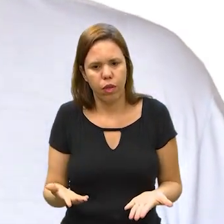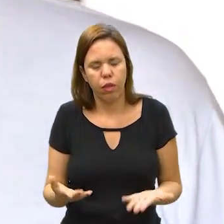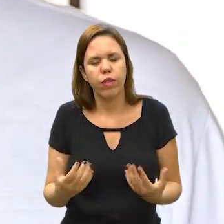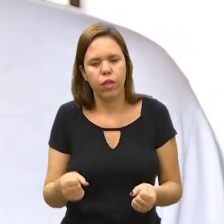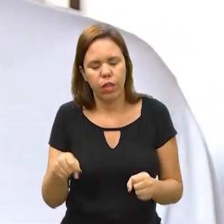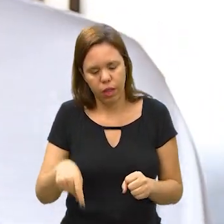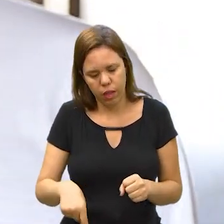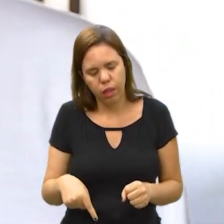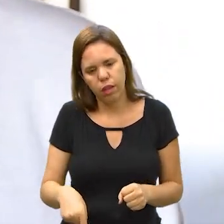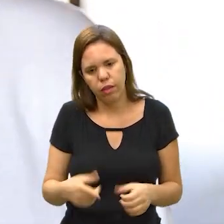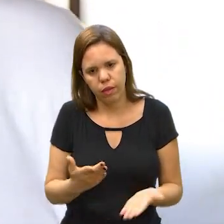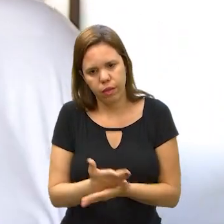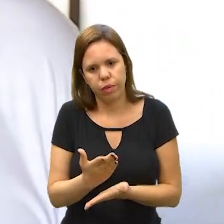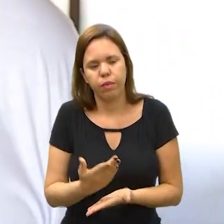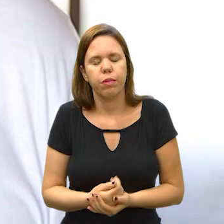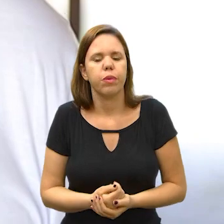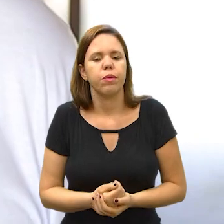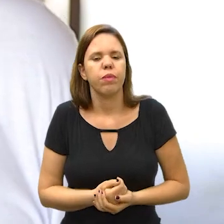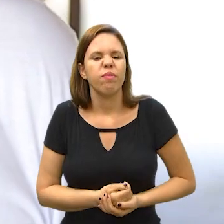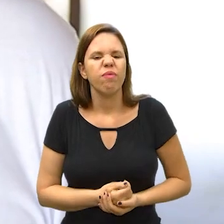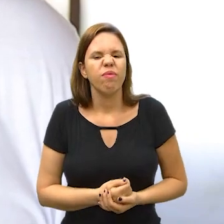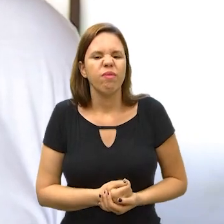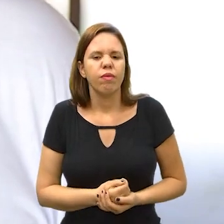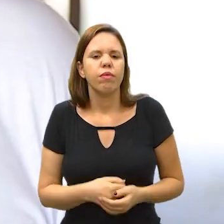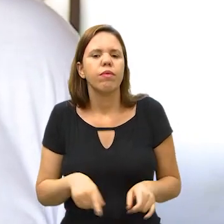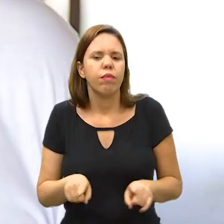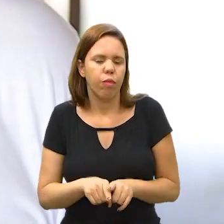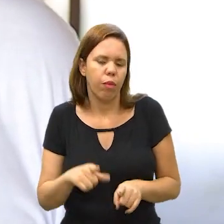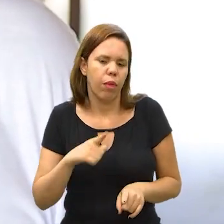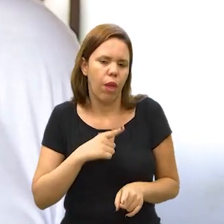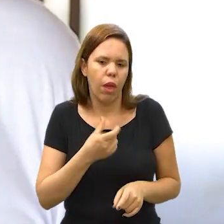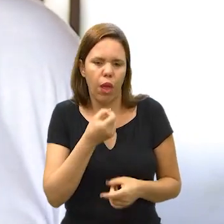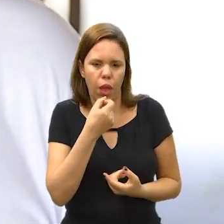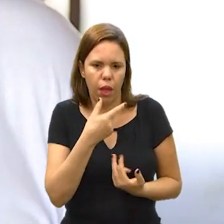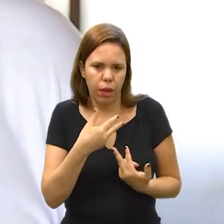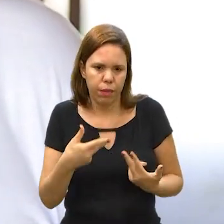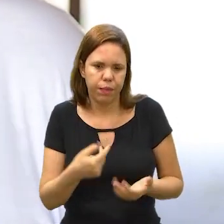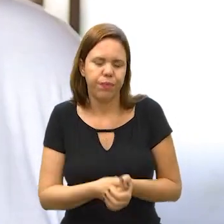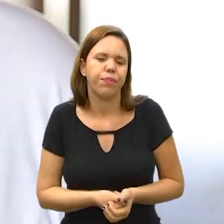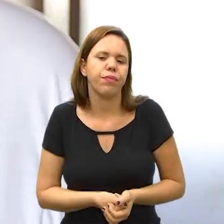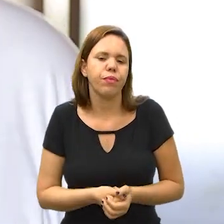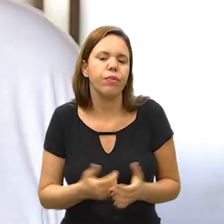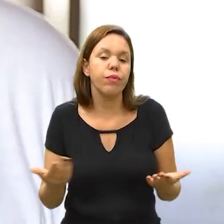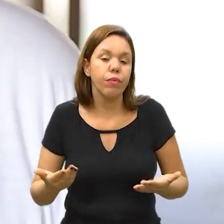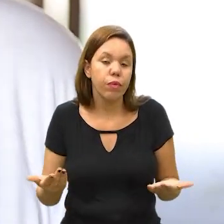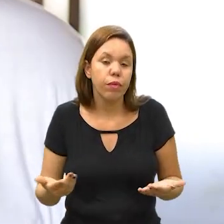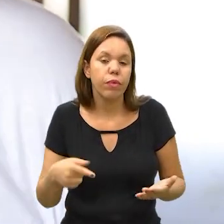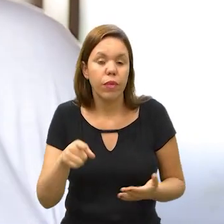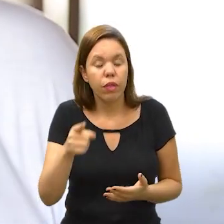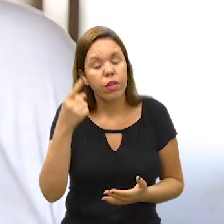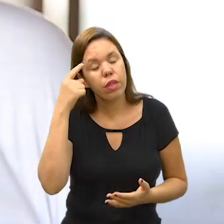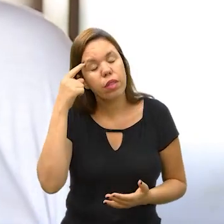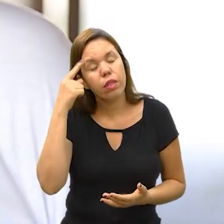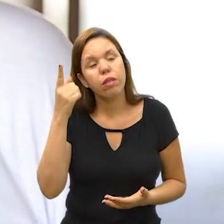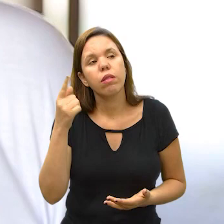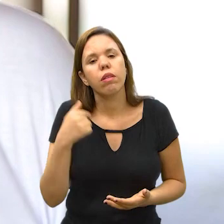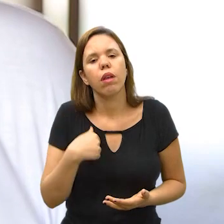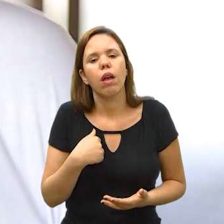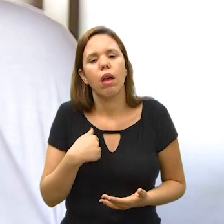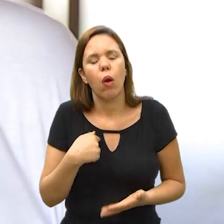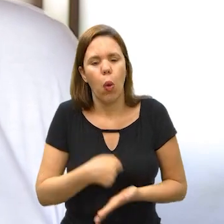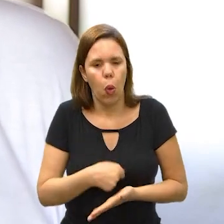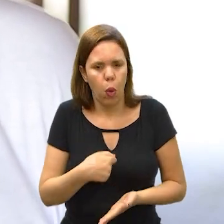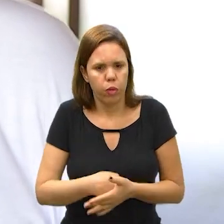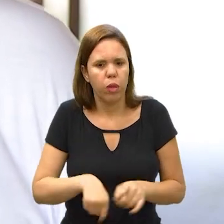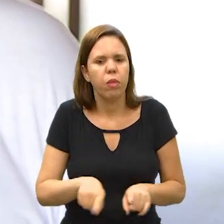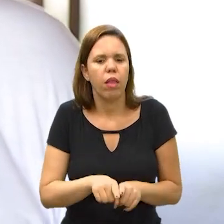contemplados? Fomos contemplados. E também temos a parte medicamentosa, né? Então hoje, para vocês terem uma ideia, nós somos obrigados